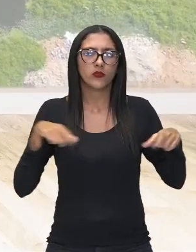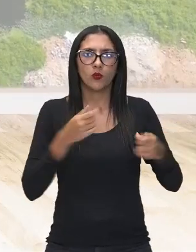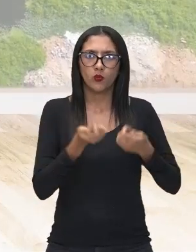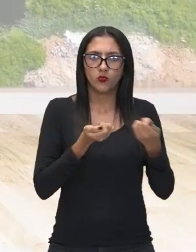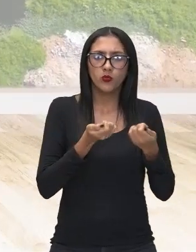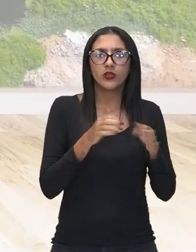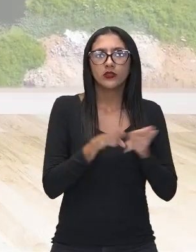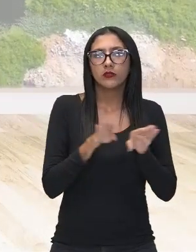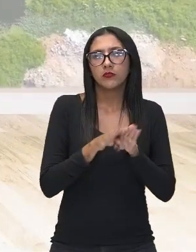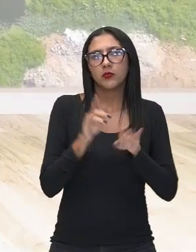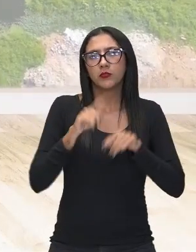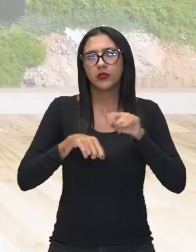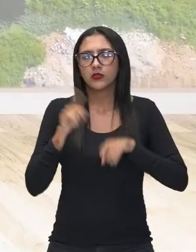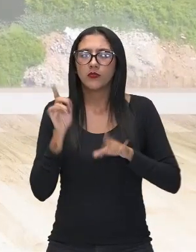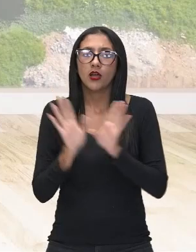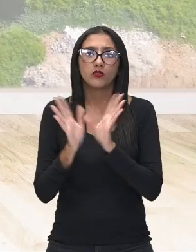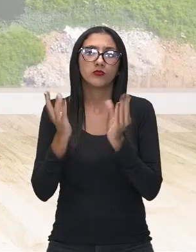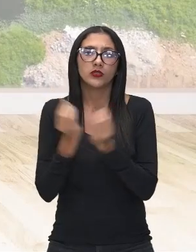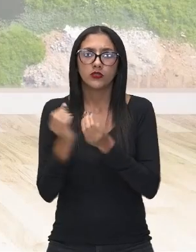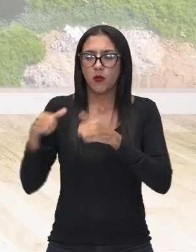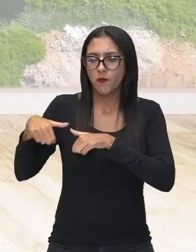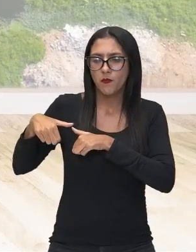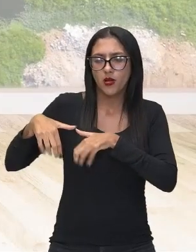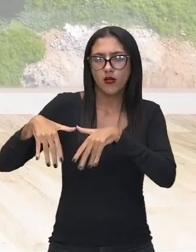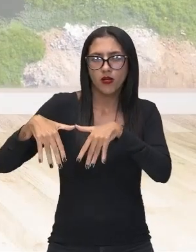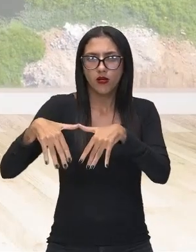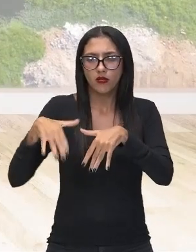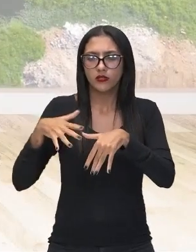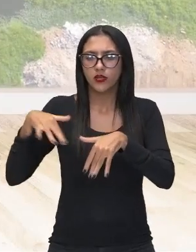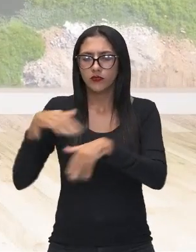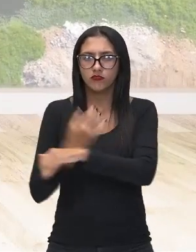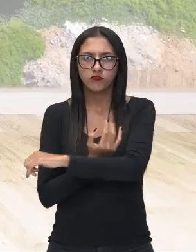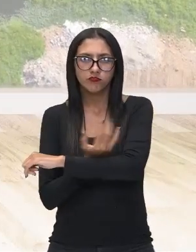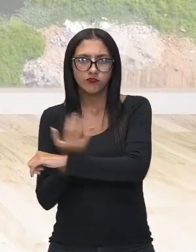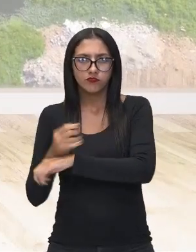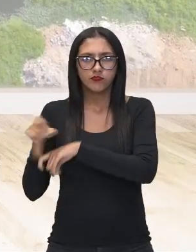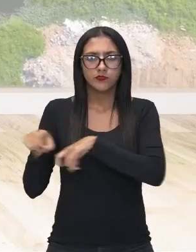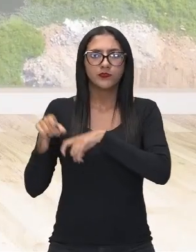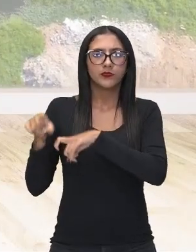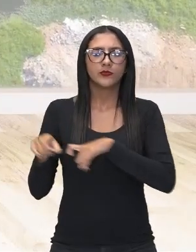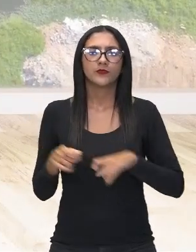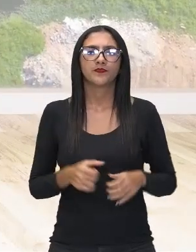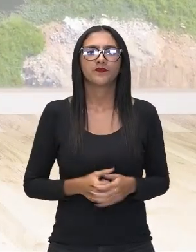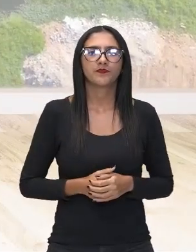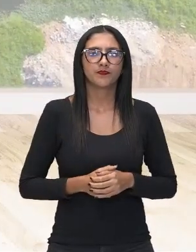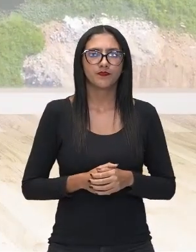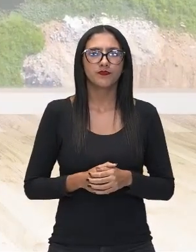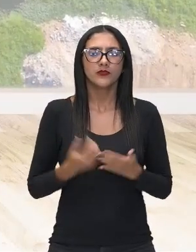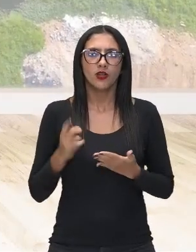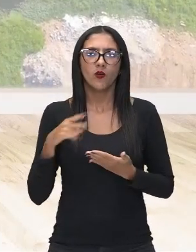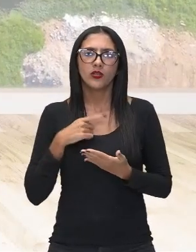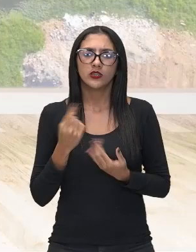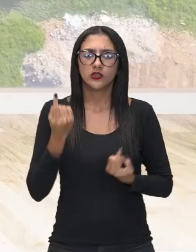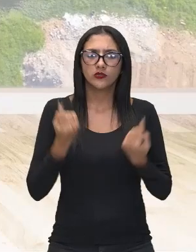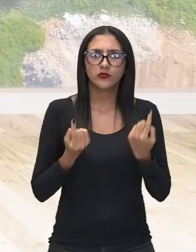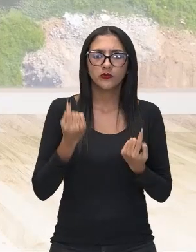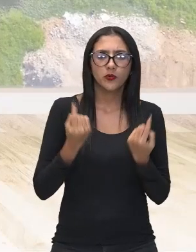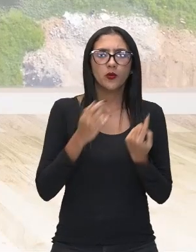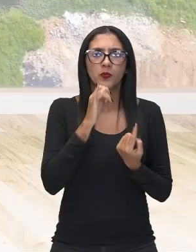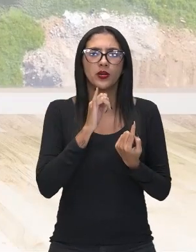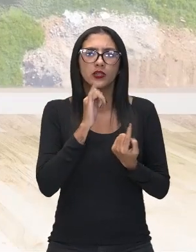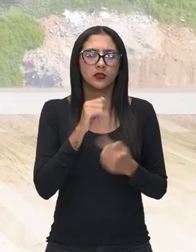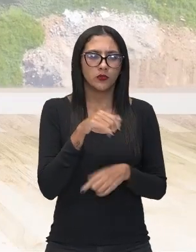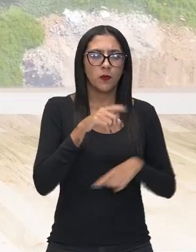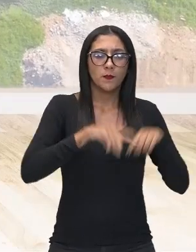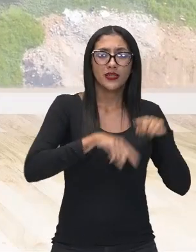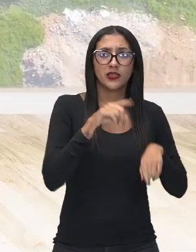de fertilizantes em ambientes rurais. Porque os fertilizantes e os esgotos, os dejetos dos